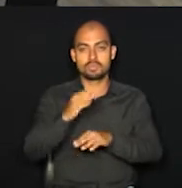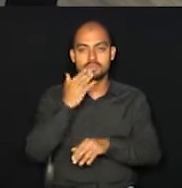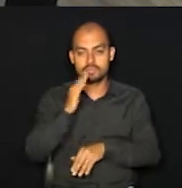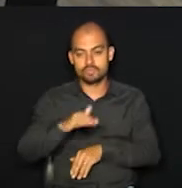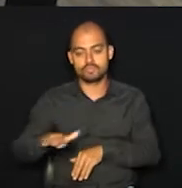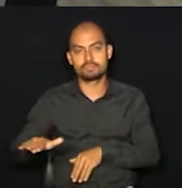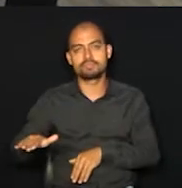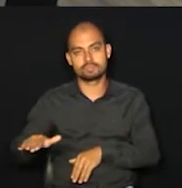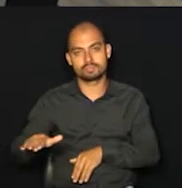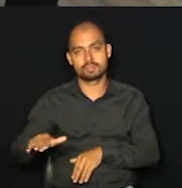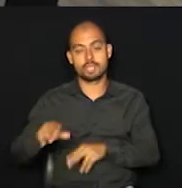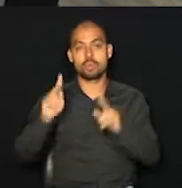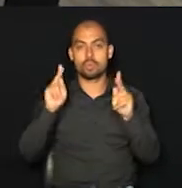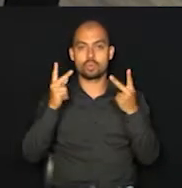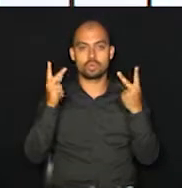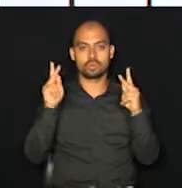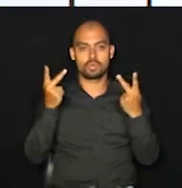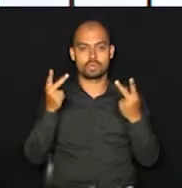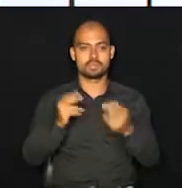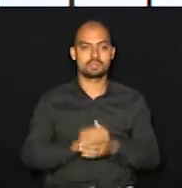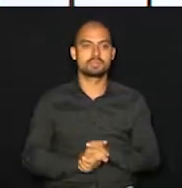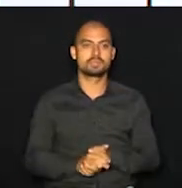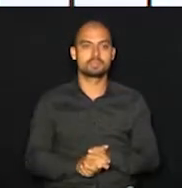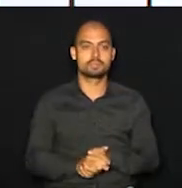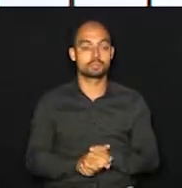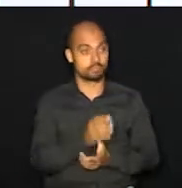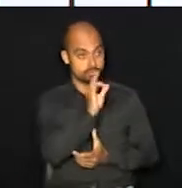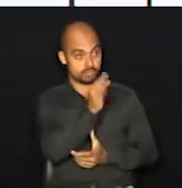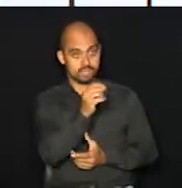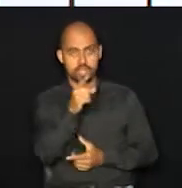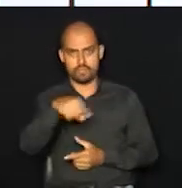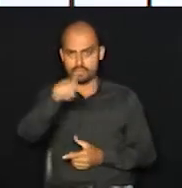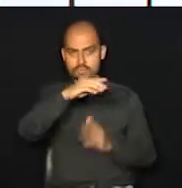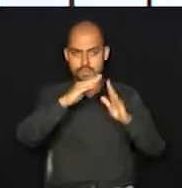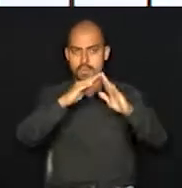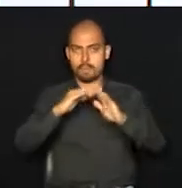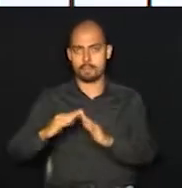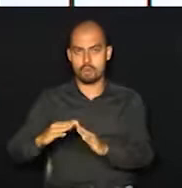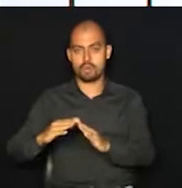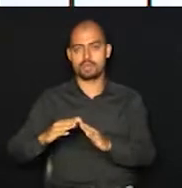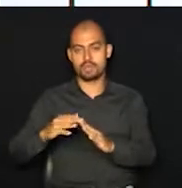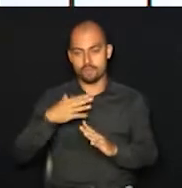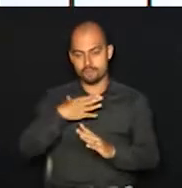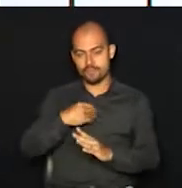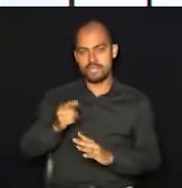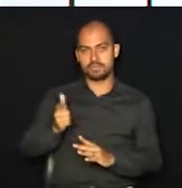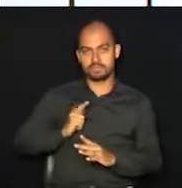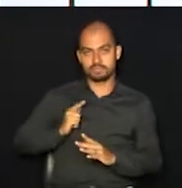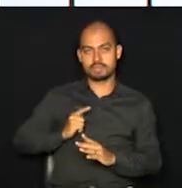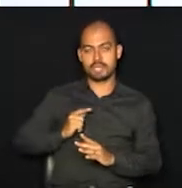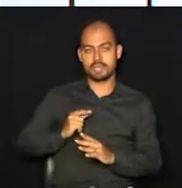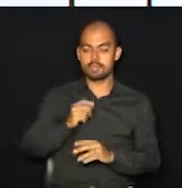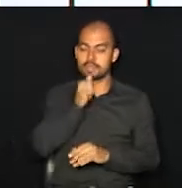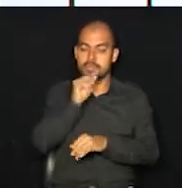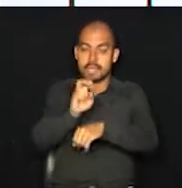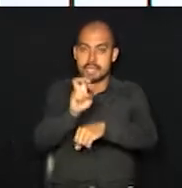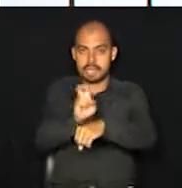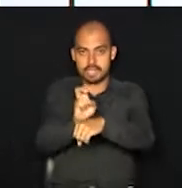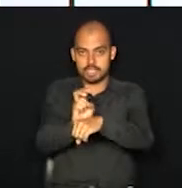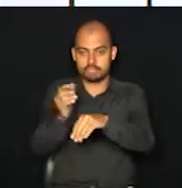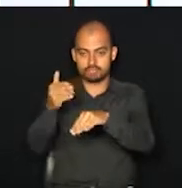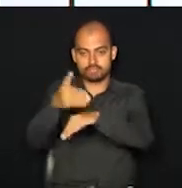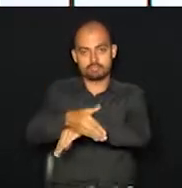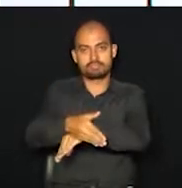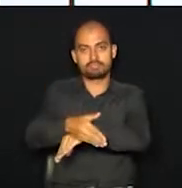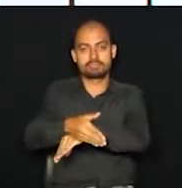ainda na cidade de Hortolândia. Isso mesmo, você que mora em Hortolândia e tem filho para entrar na creche, está em idade para